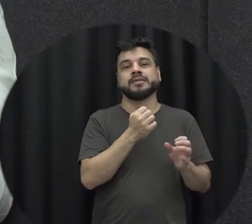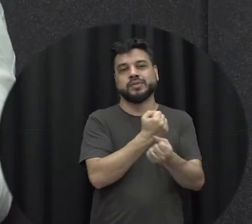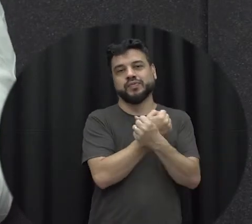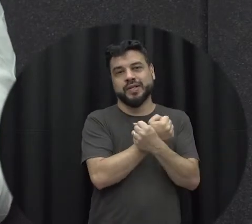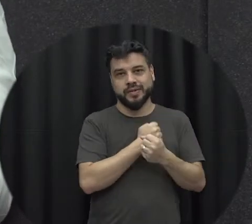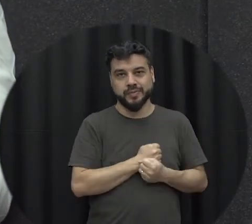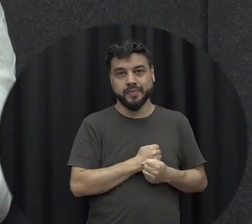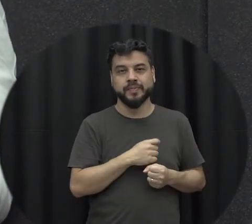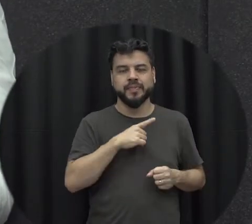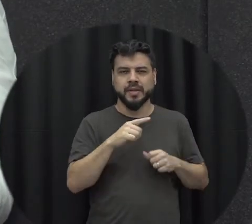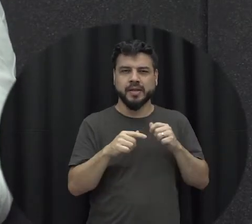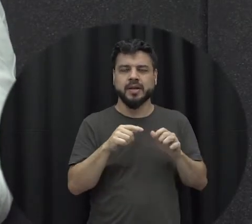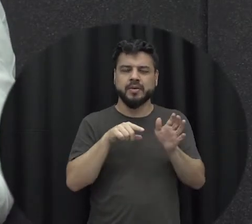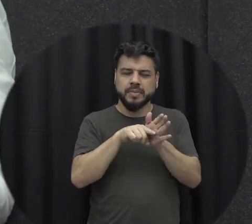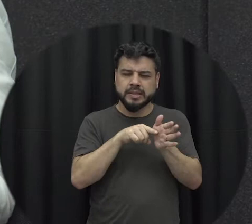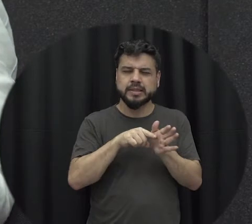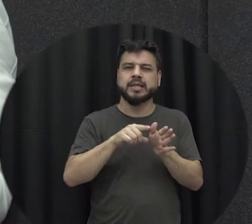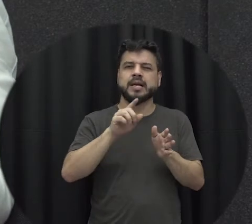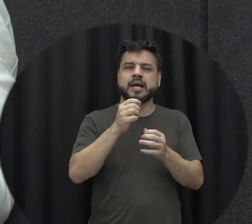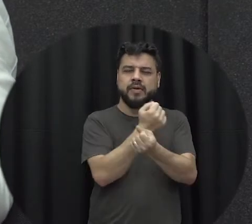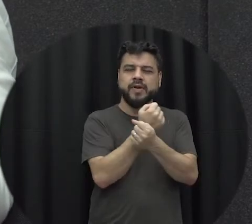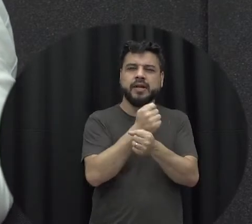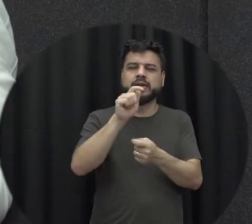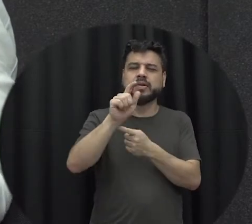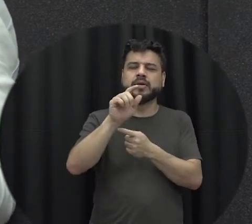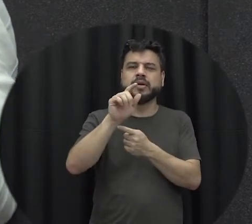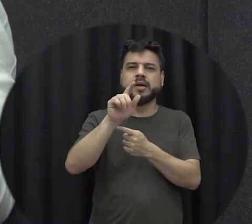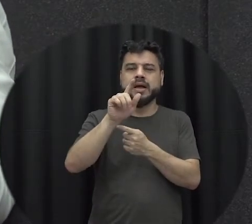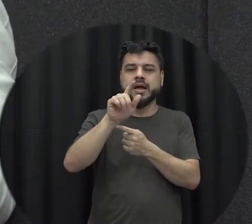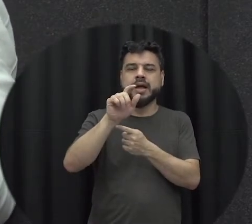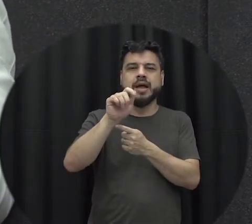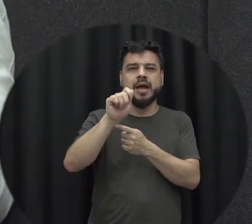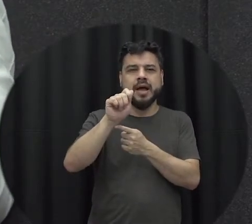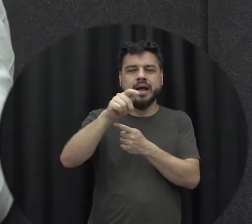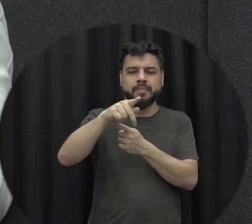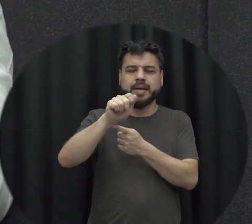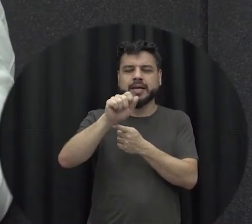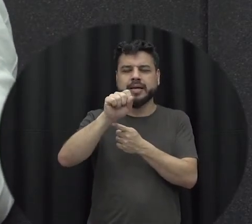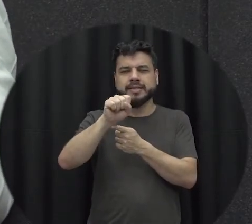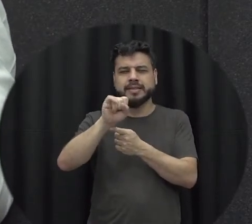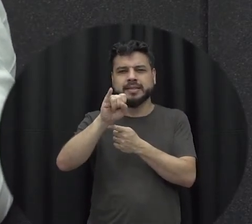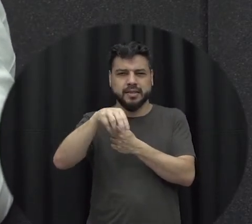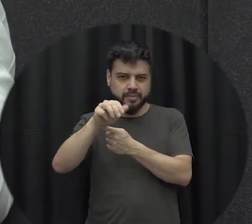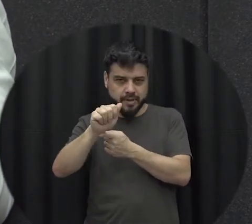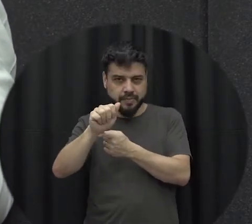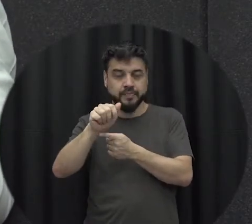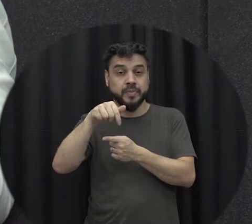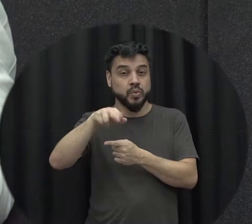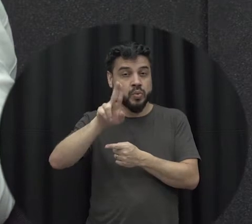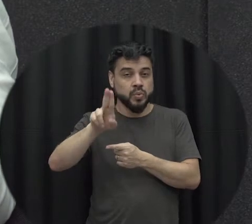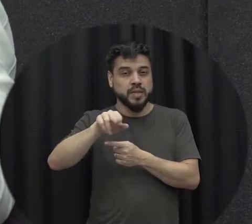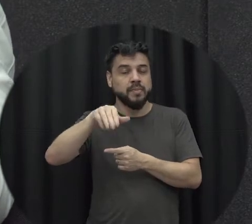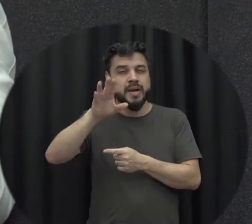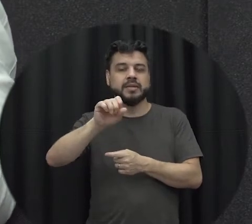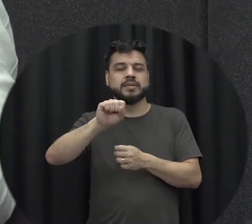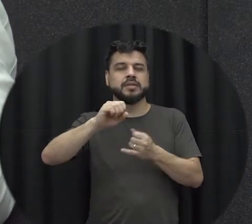um agrotóxico que chama atrazina. Ele é muito utilizado no Brasil inteiro, mas principalmente para soja. Então a gente tem